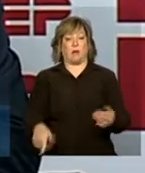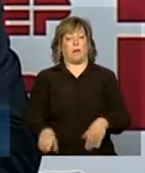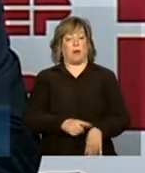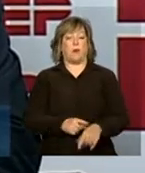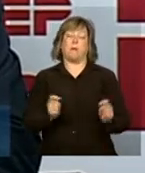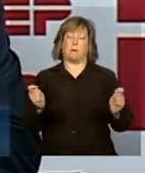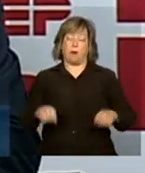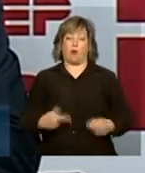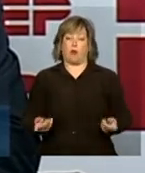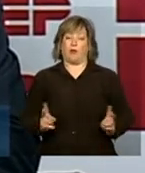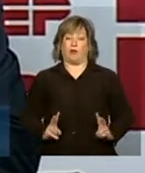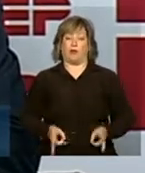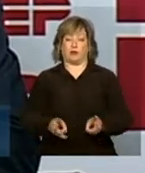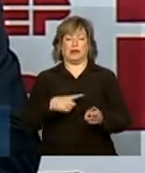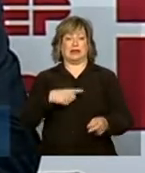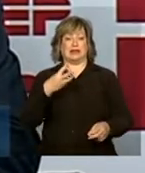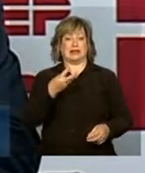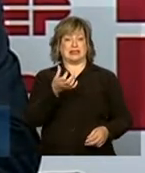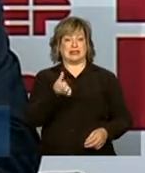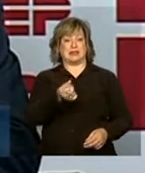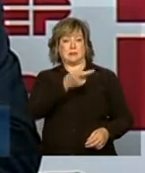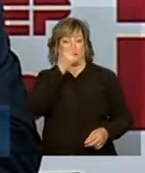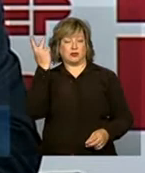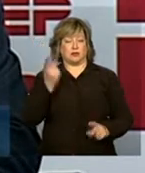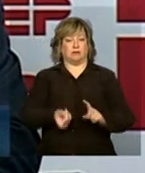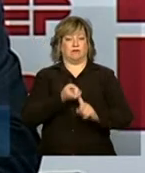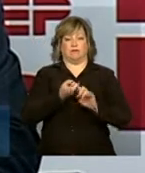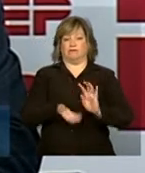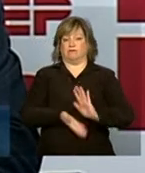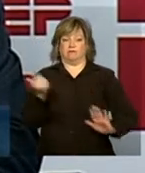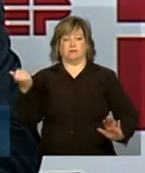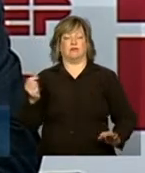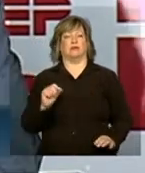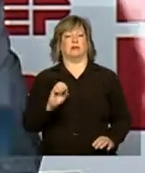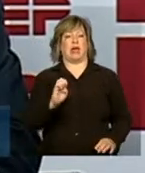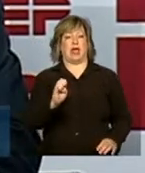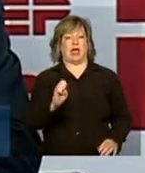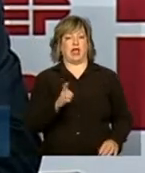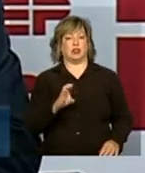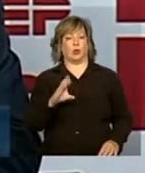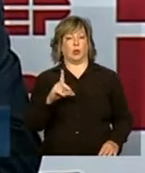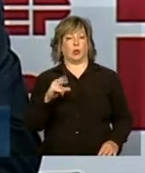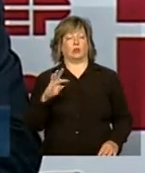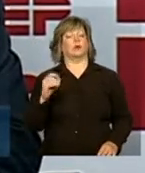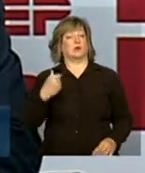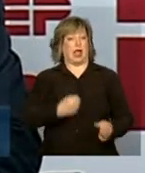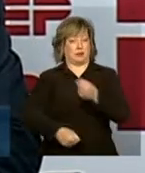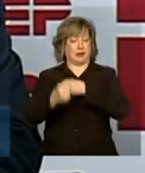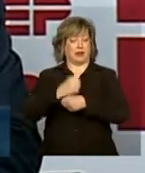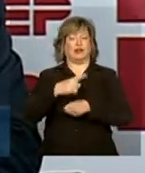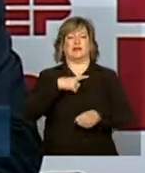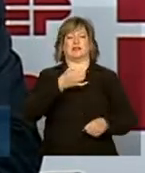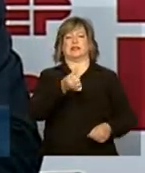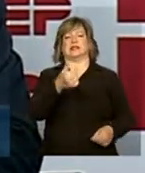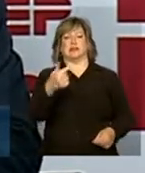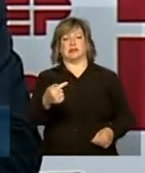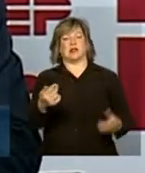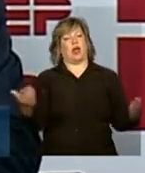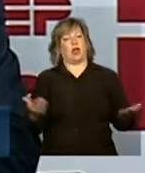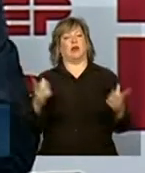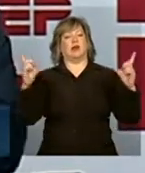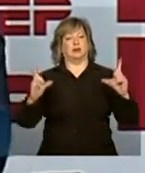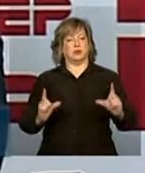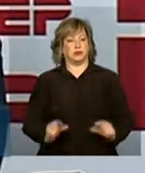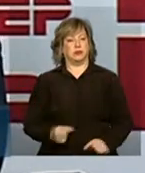continuar, 36 excluídos. O ano passado nós tivemos 67. Houve uma redução,